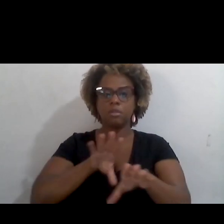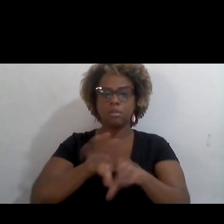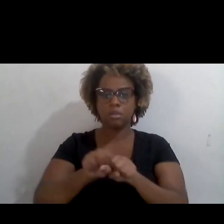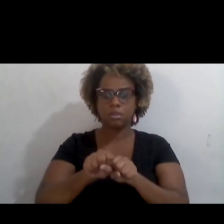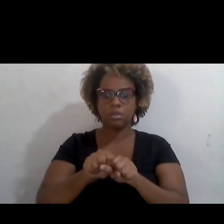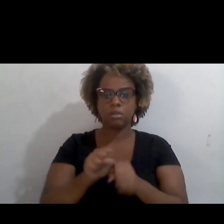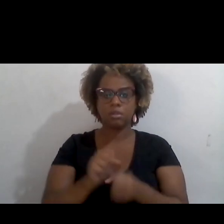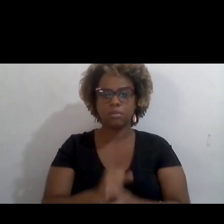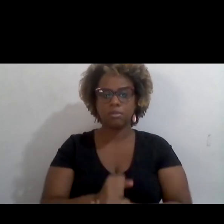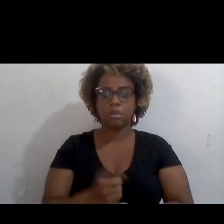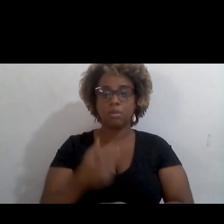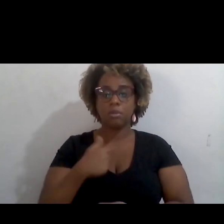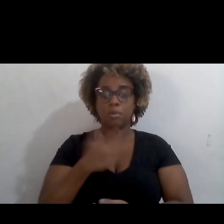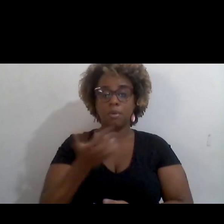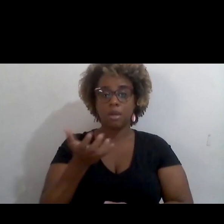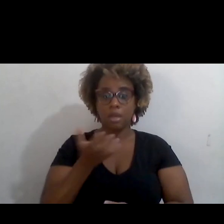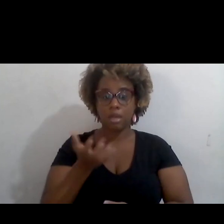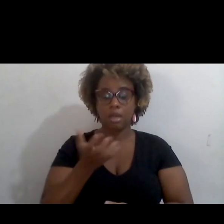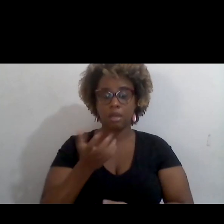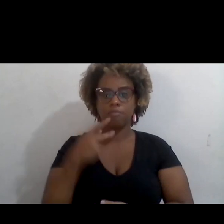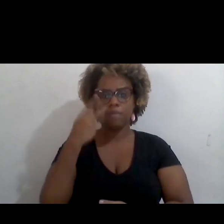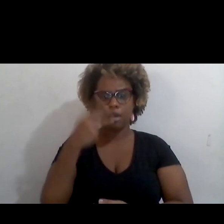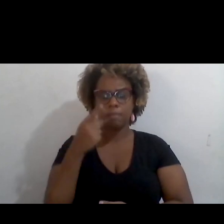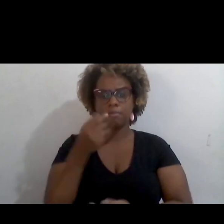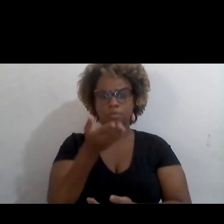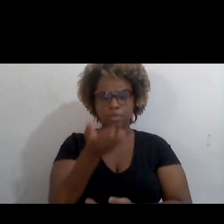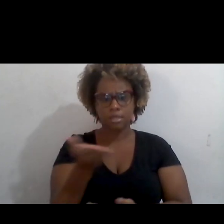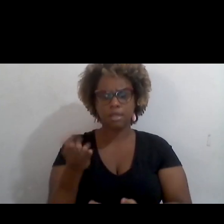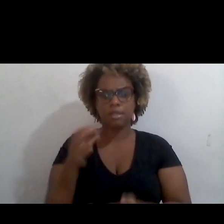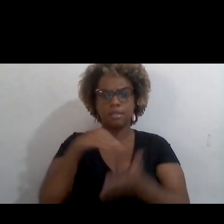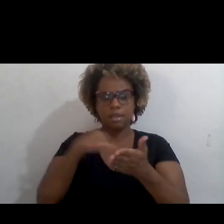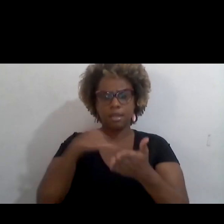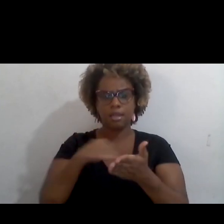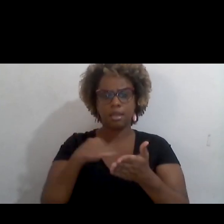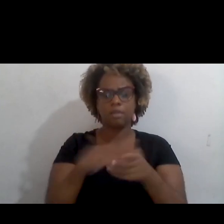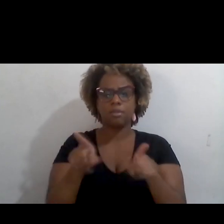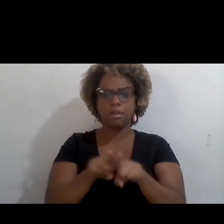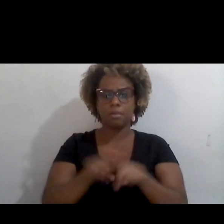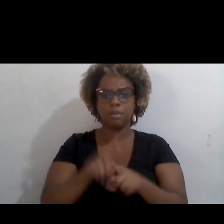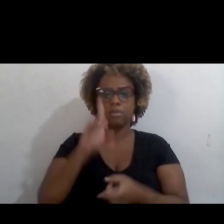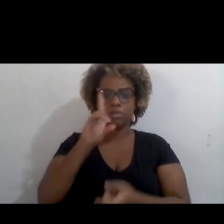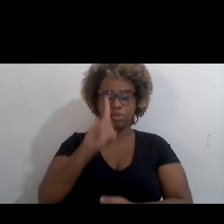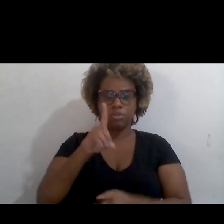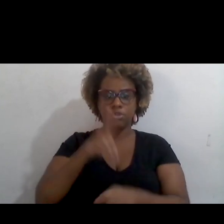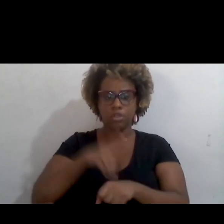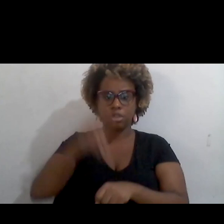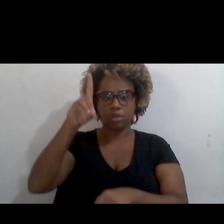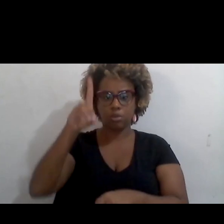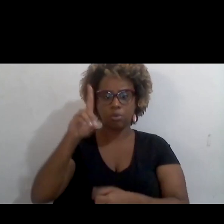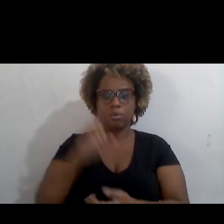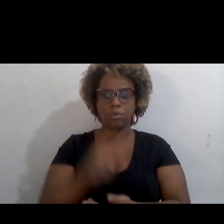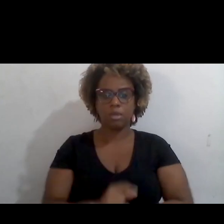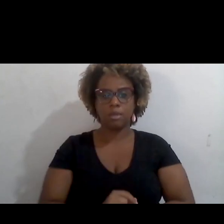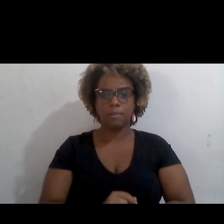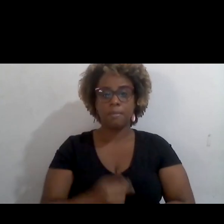E eu vim, na verdade, falar, gostaria de dizer a você, secretário, e a senhora diretora, sobre uma coisa que, para mim, como sociedade